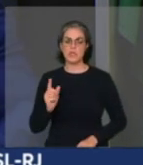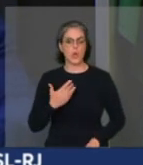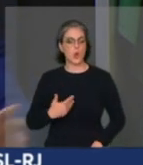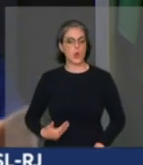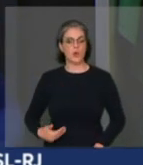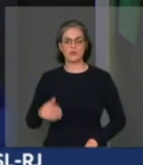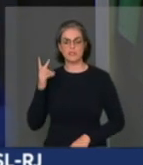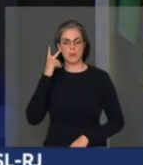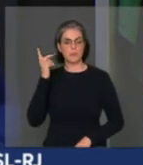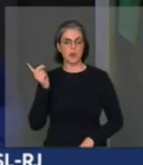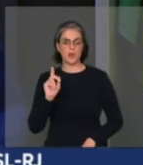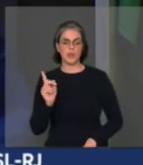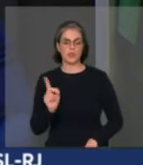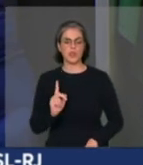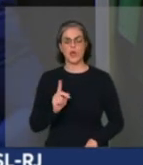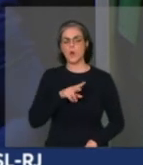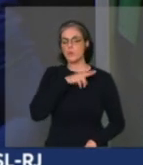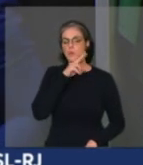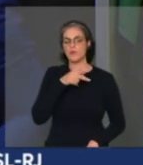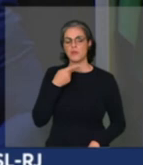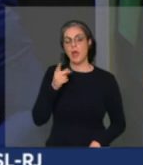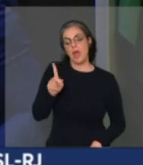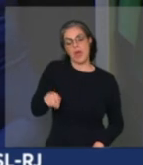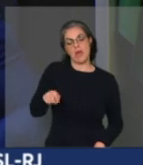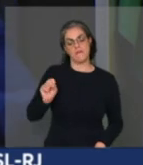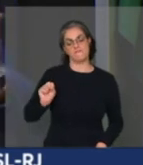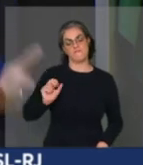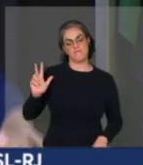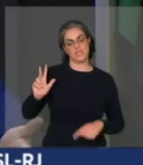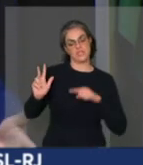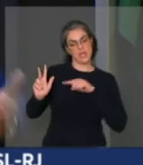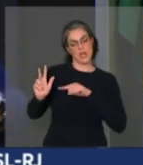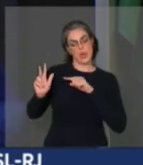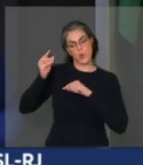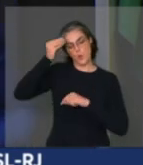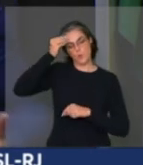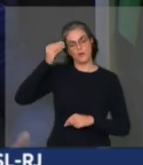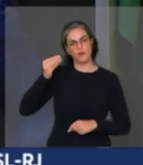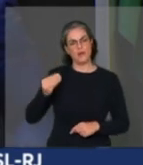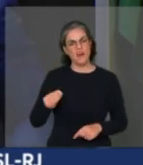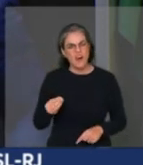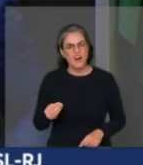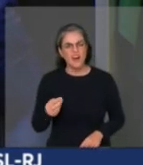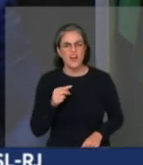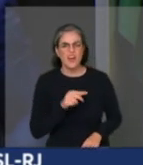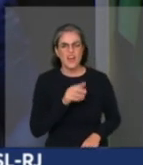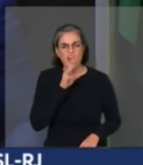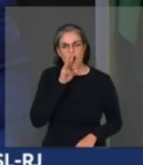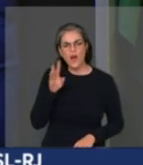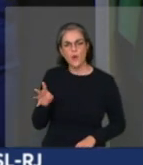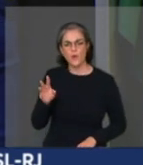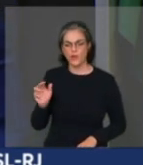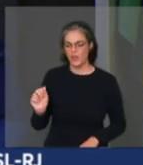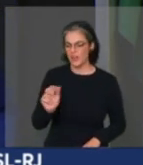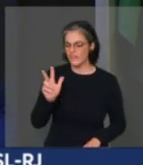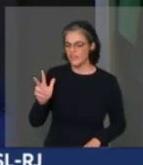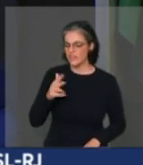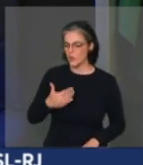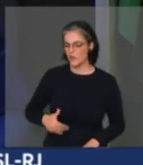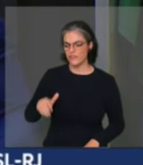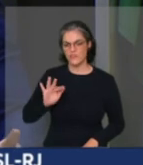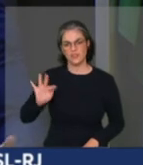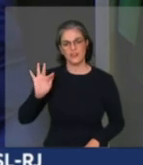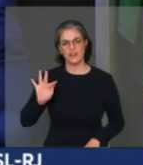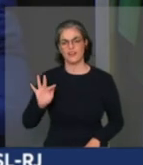havia dito aquilo e sim Anvisa jogou a culpa para o governo federal mas